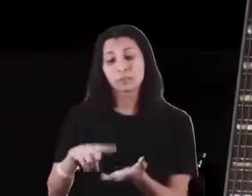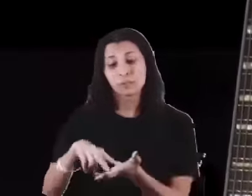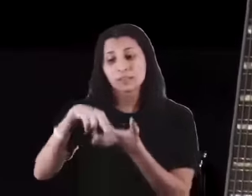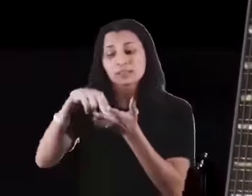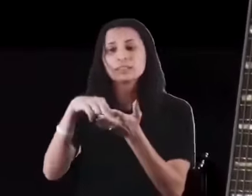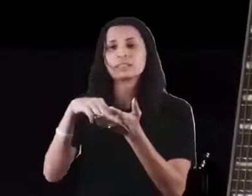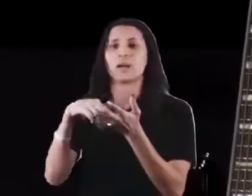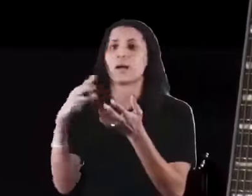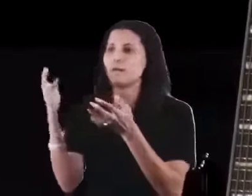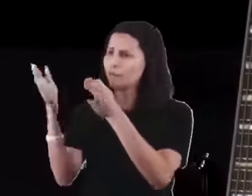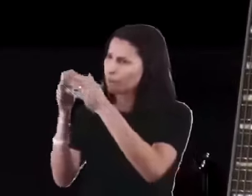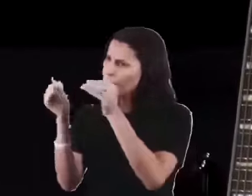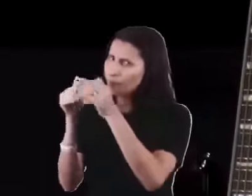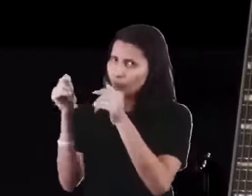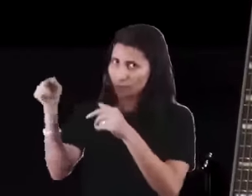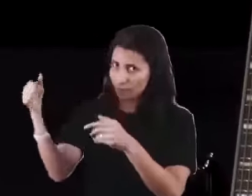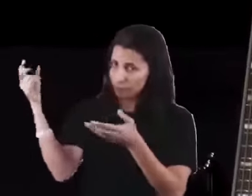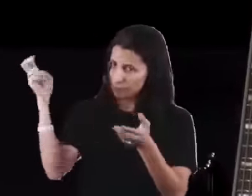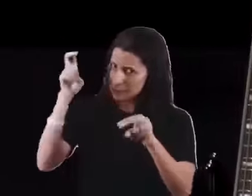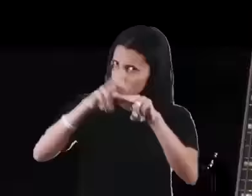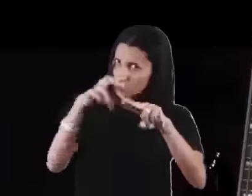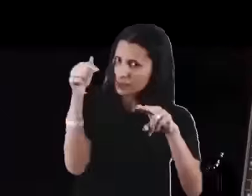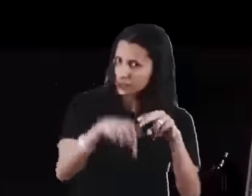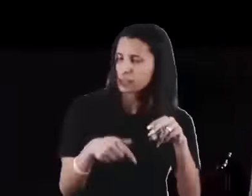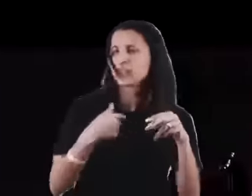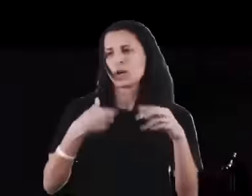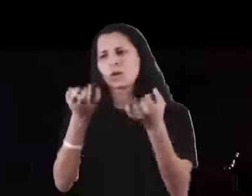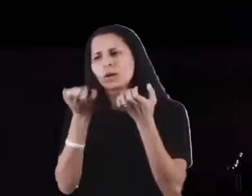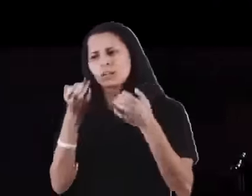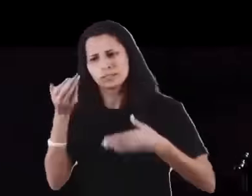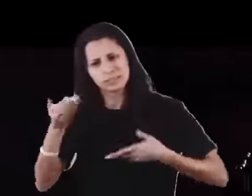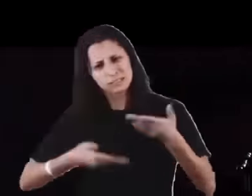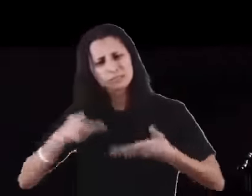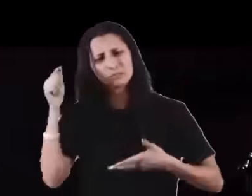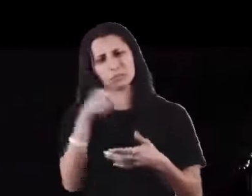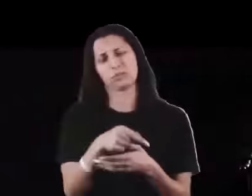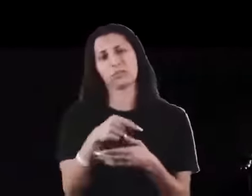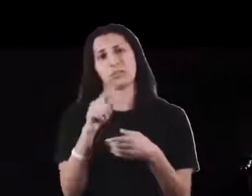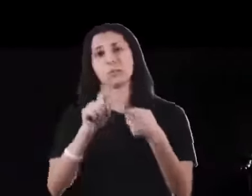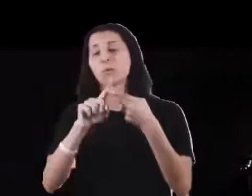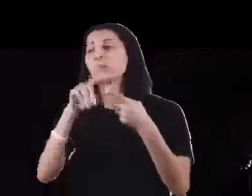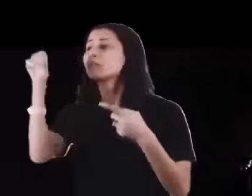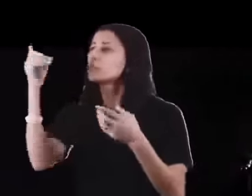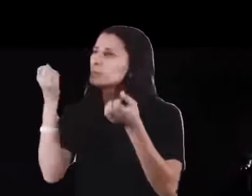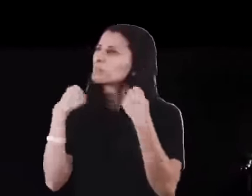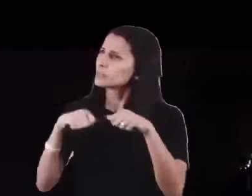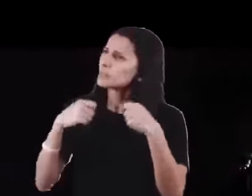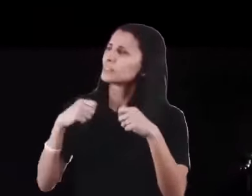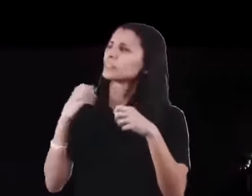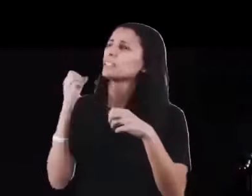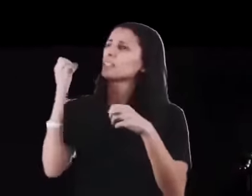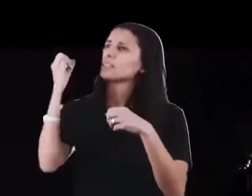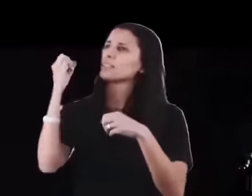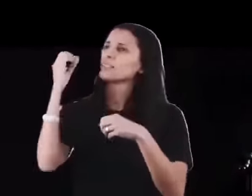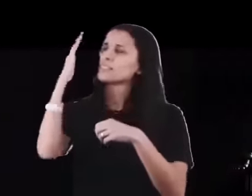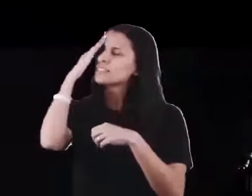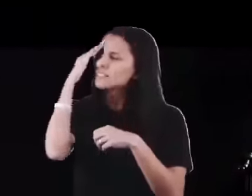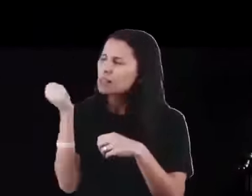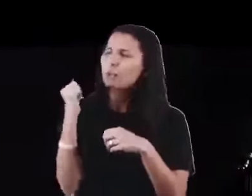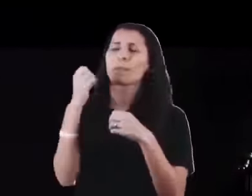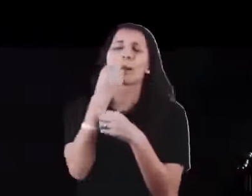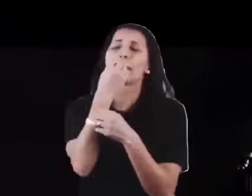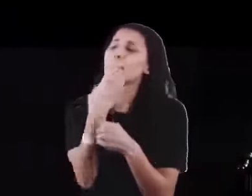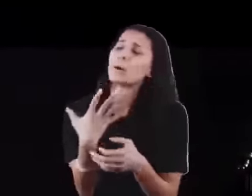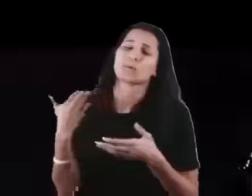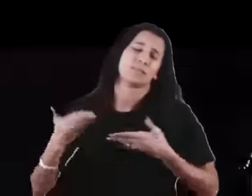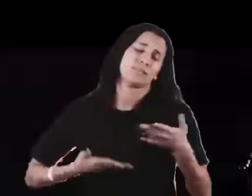tá ele na minha cadeira dizer deixa eu servir você para você saber como é bom ser servido desse É mas eu não podia